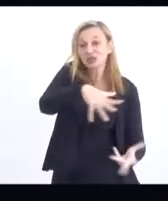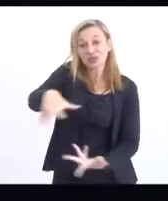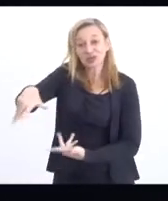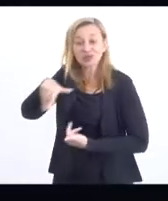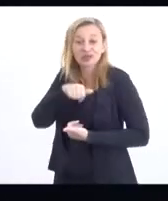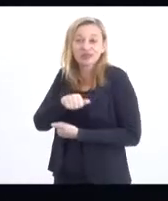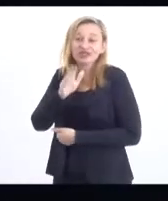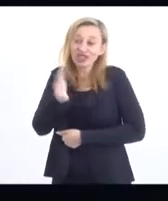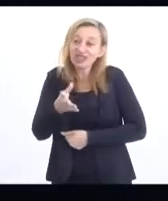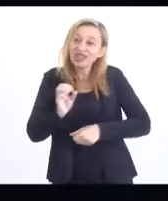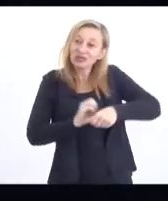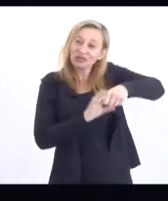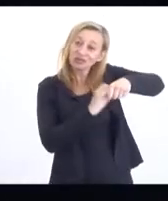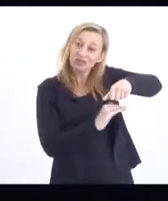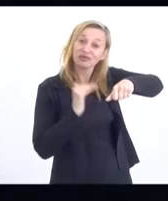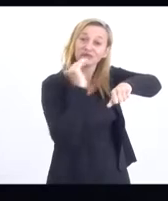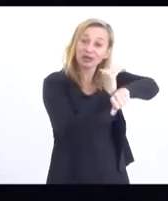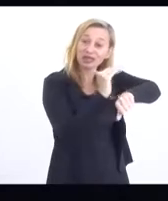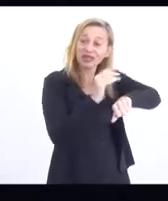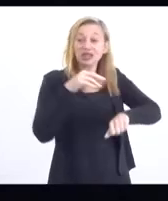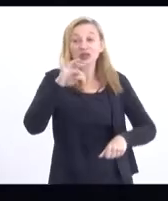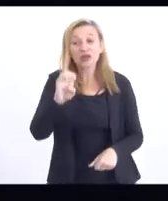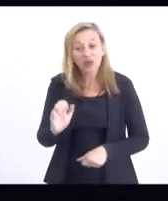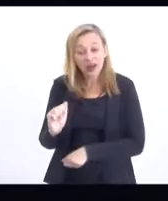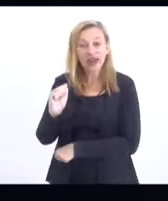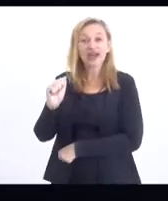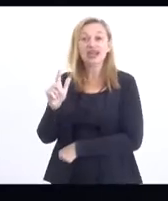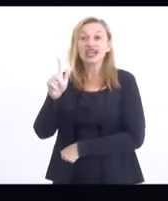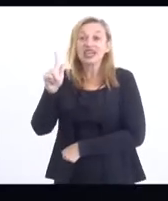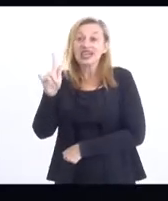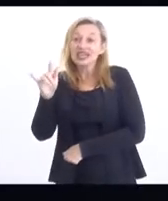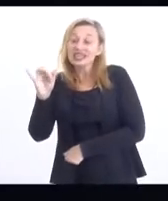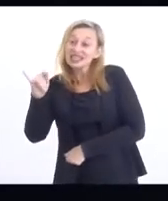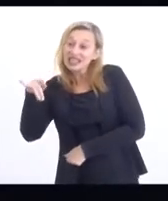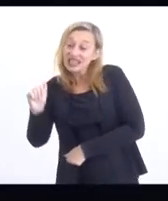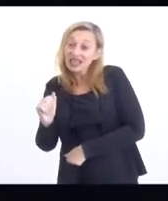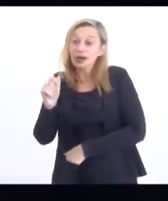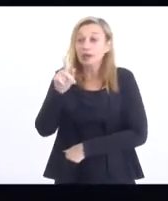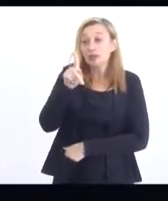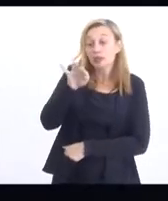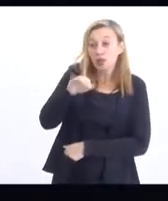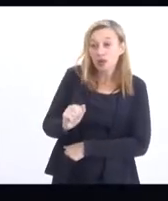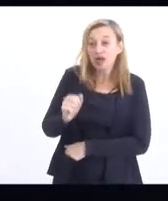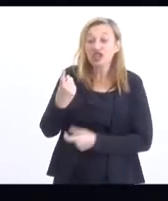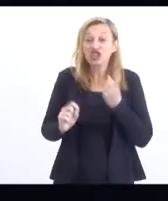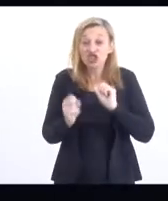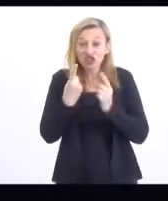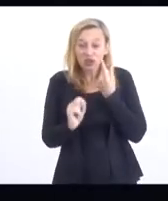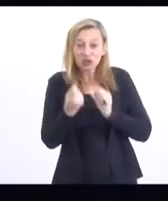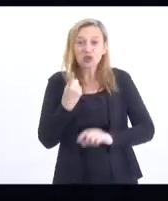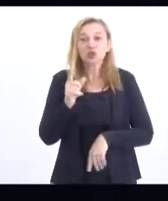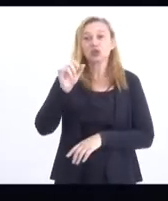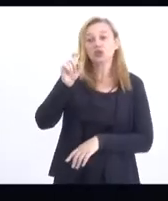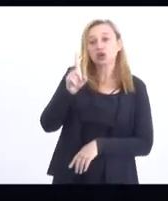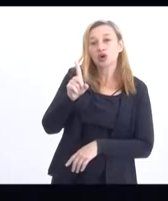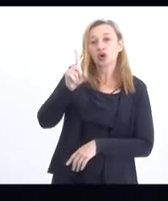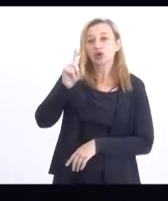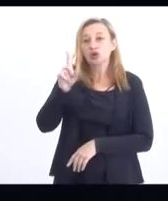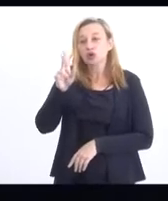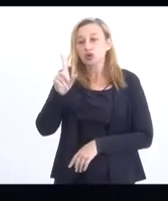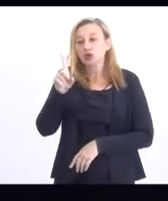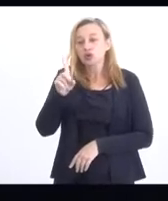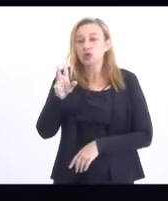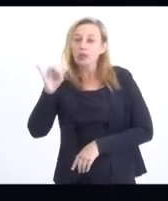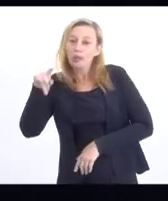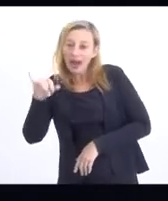já têm um fundo soberano, Noruega, Singapura, China, Dubai, e deu certo. E quando tem um projeto que dá